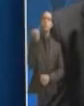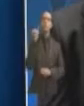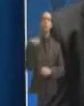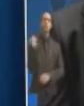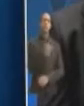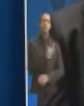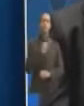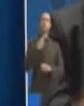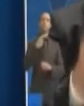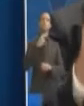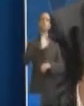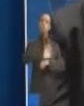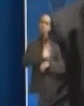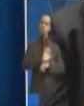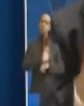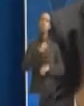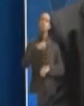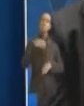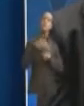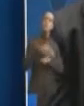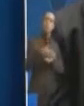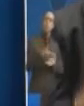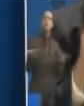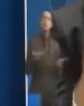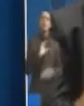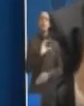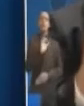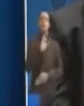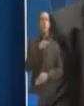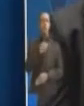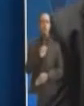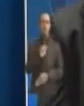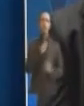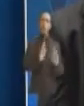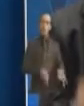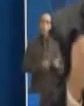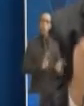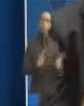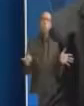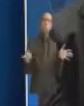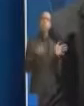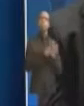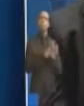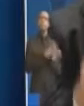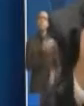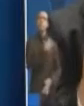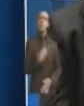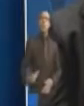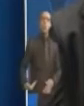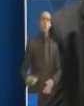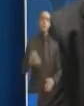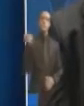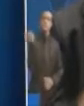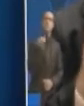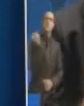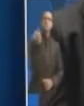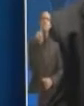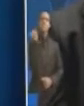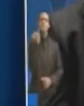alegria de participar. E vamos manter a Caema na mão da população. Caema pública,